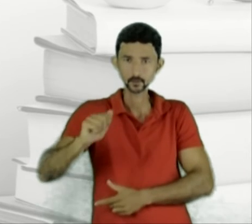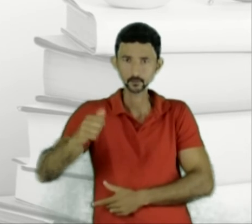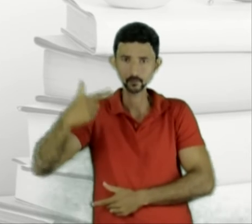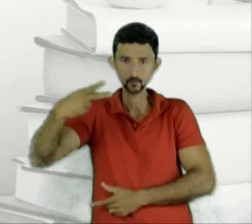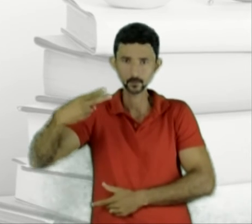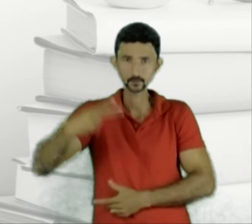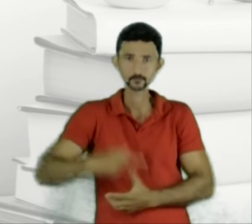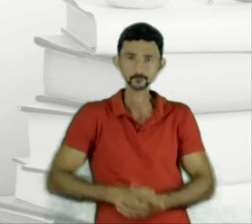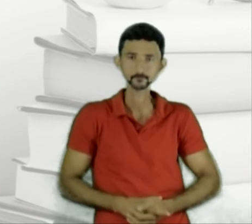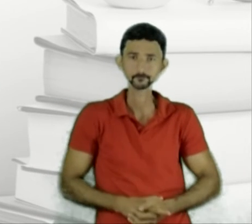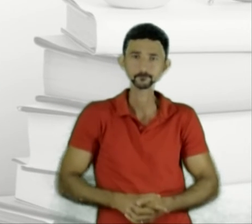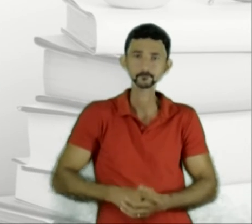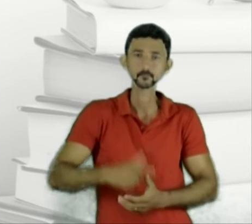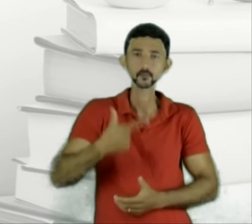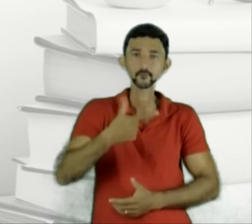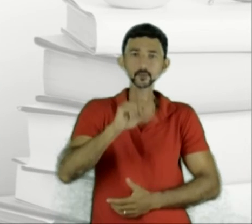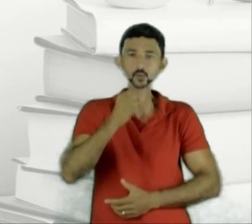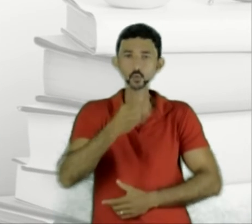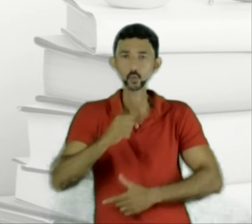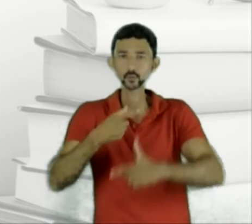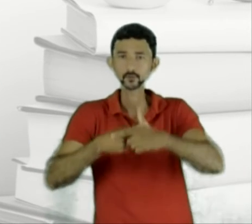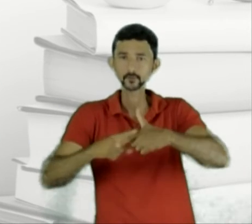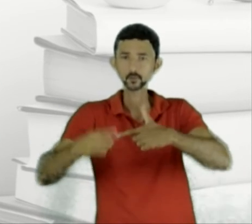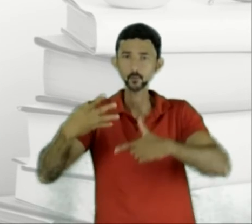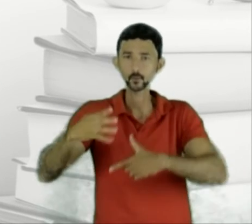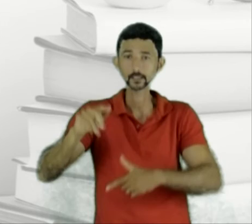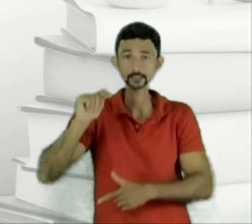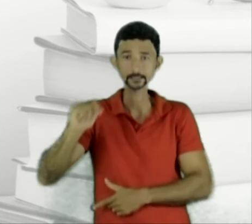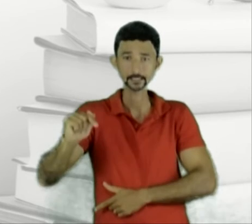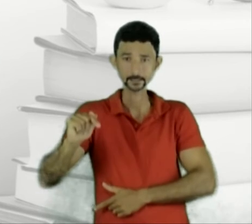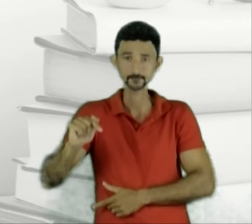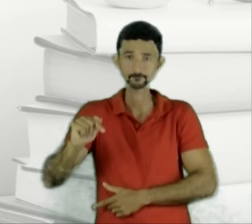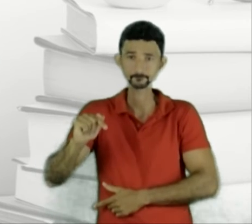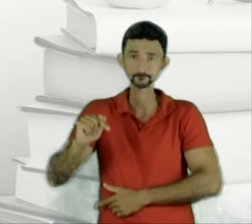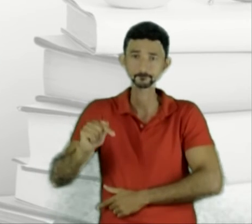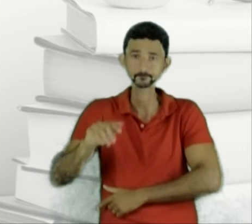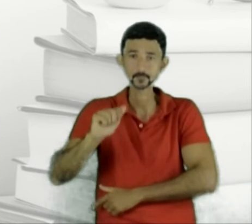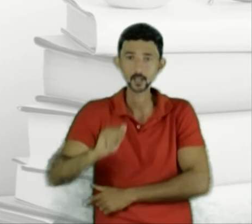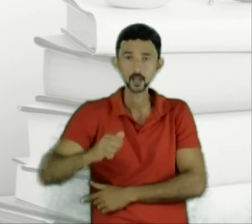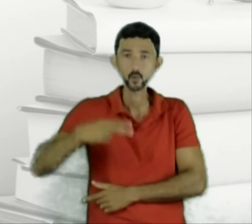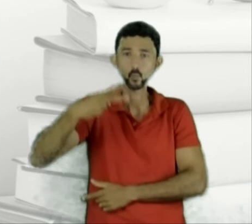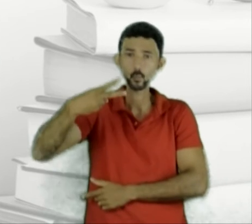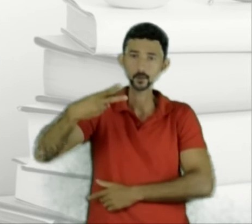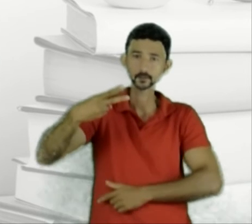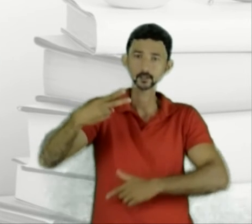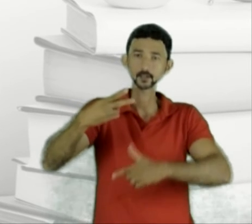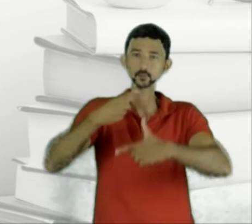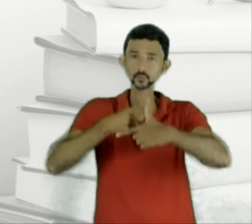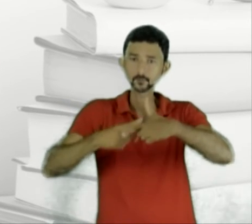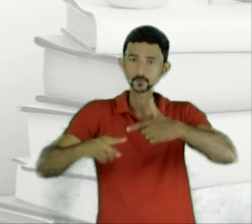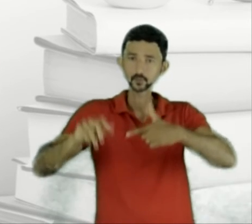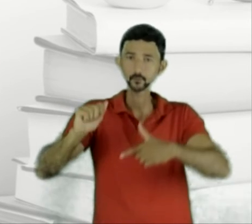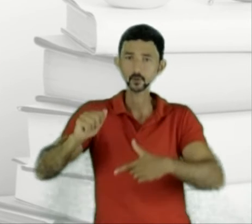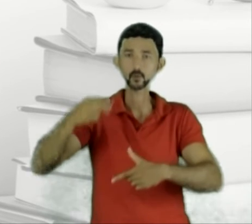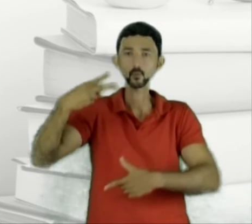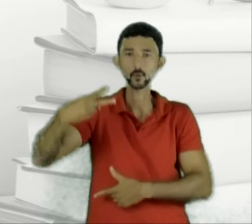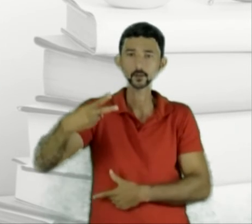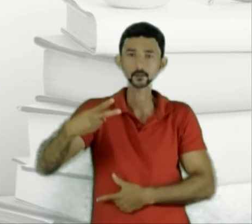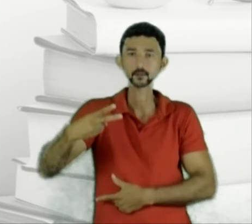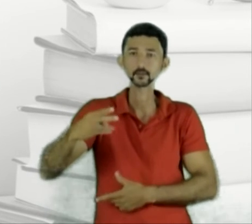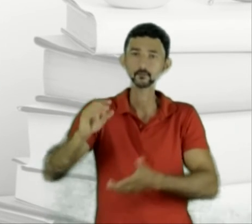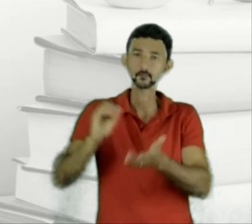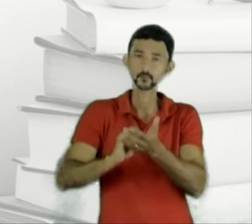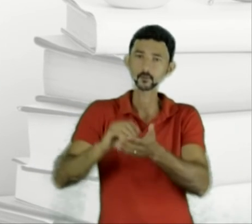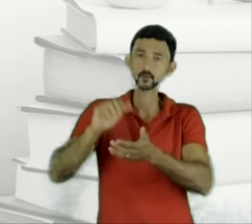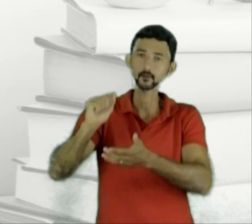quadrado. 28 dividido por 4 dá 7. A ao quadrado dividido por a ao quadrado, eu vou escrever